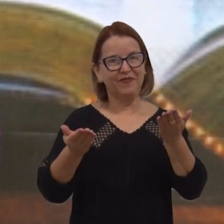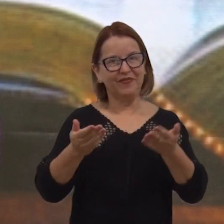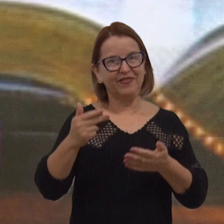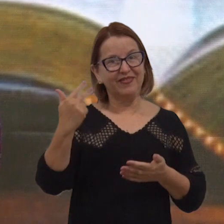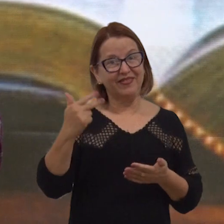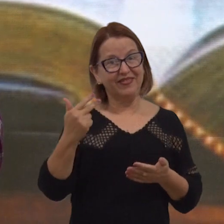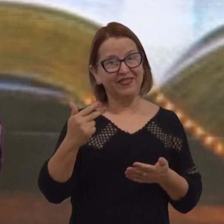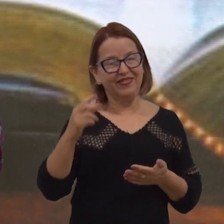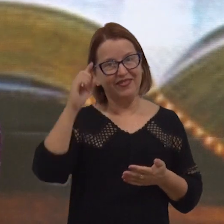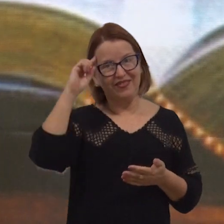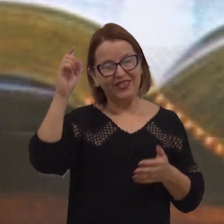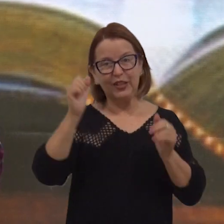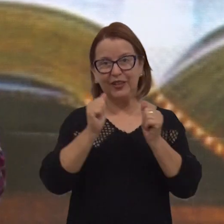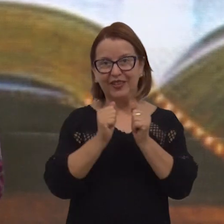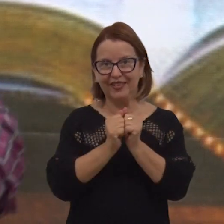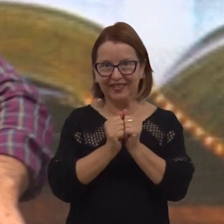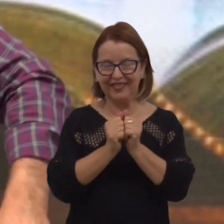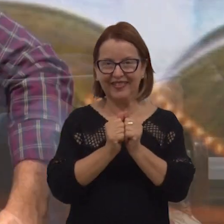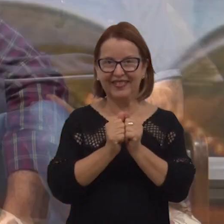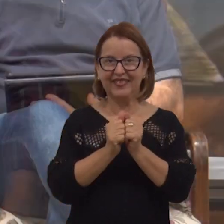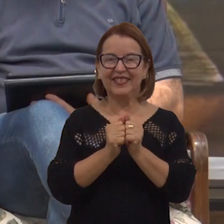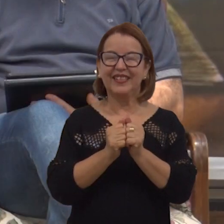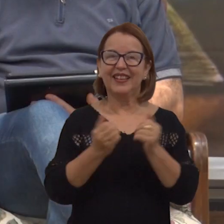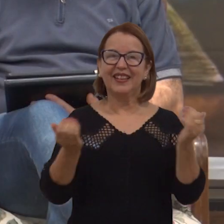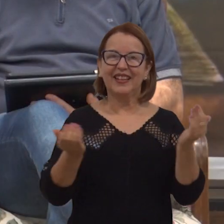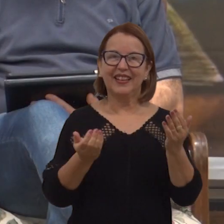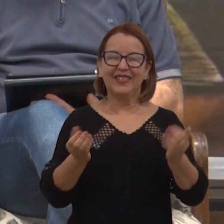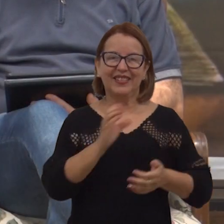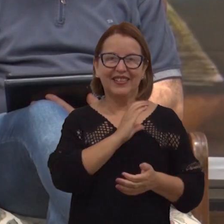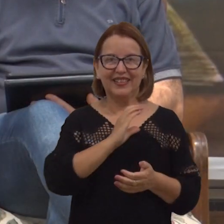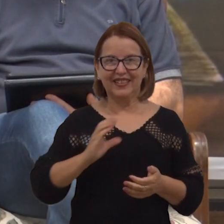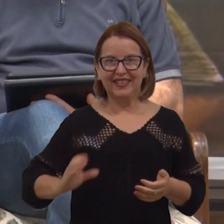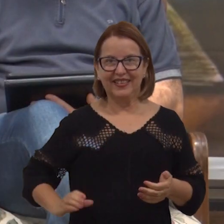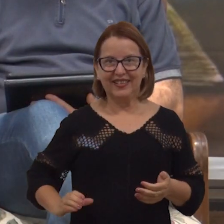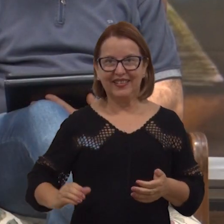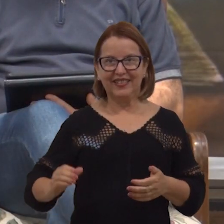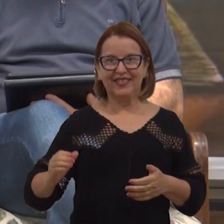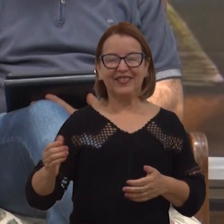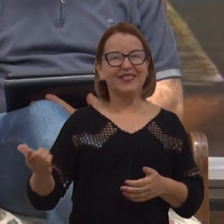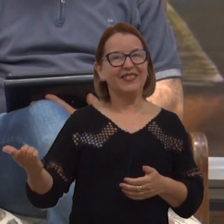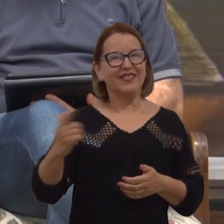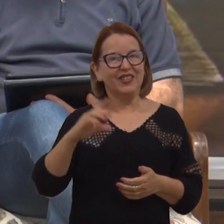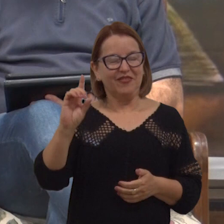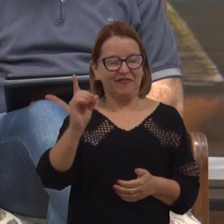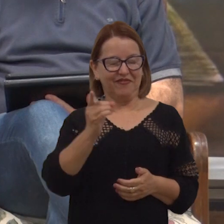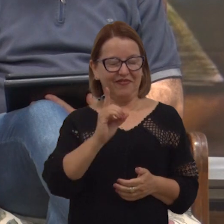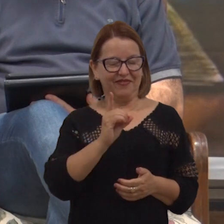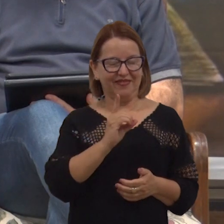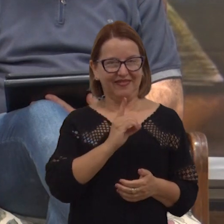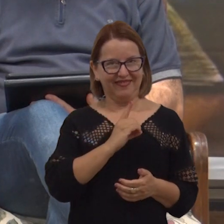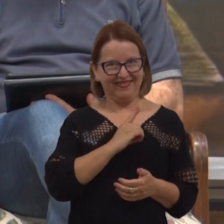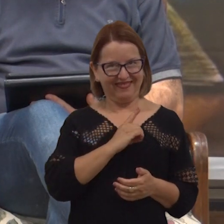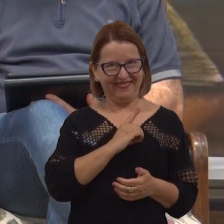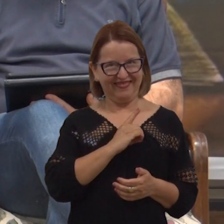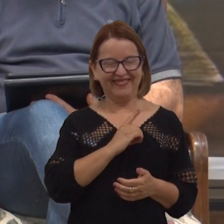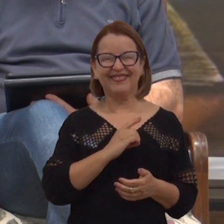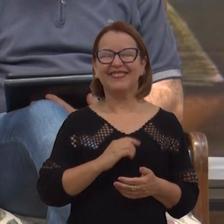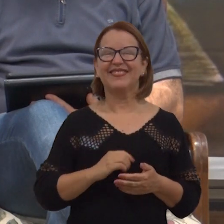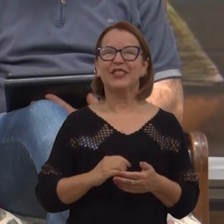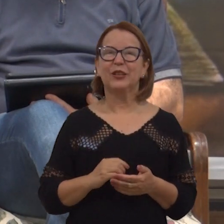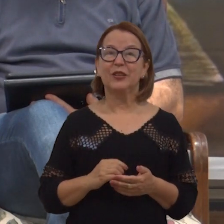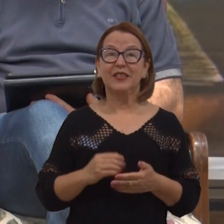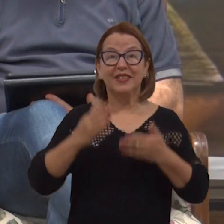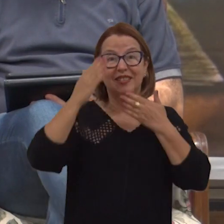vem habitar em nós. E eu dou, meu irmão Wildo, muitas graças a Deus, porque